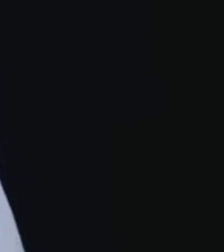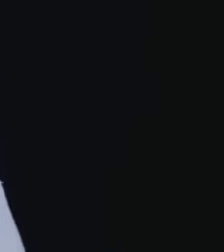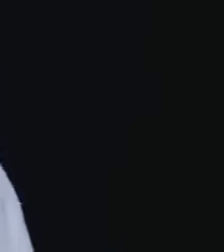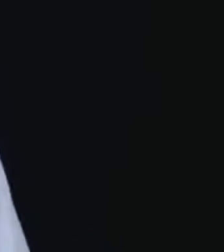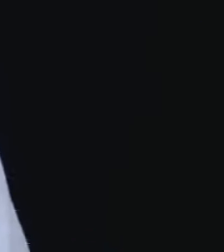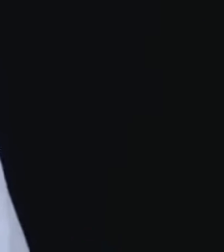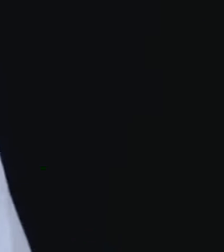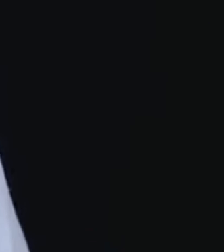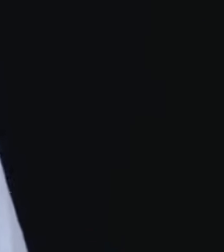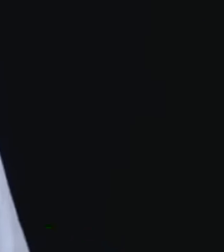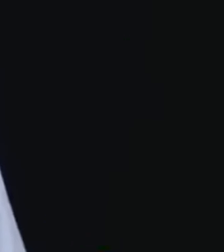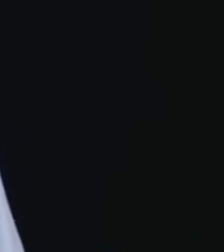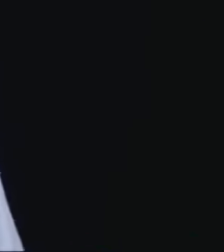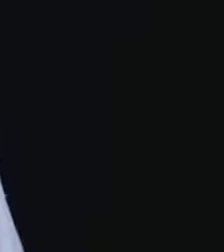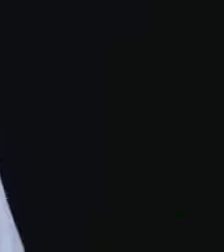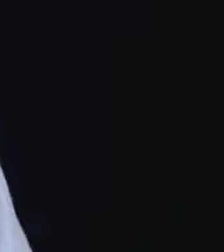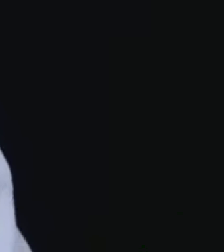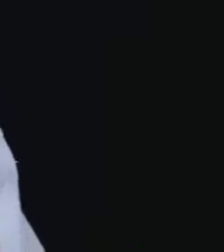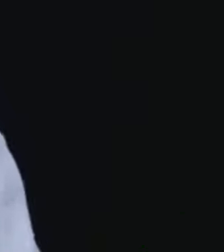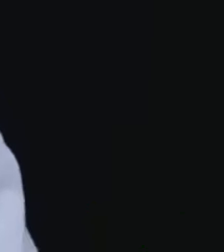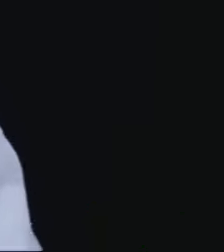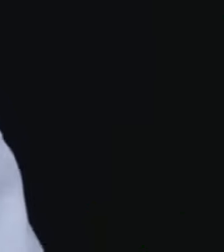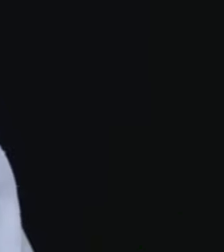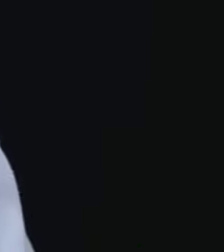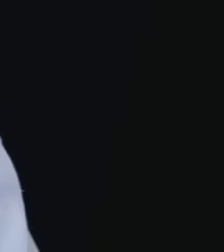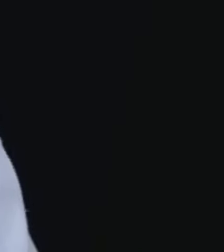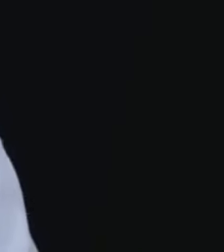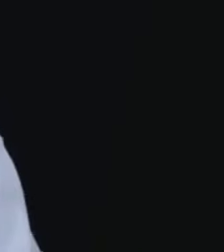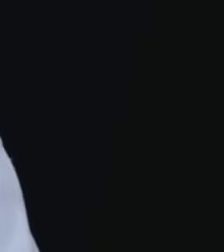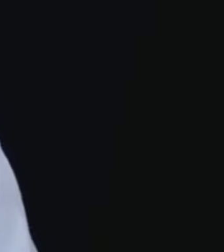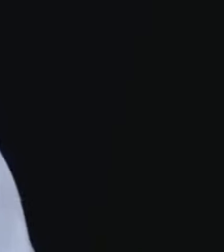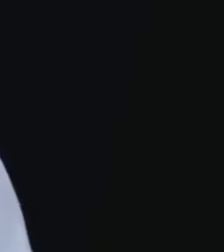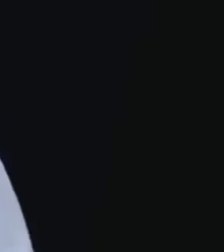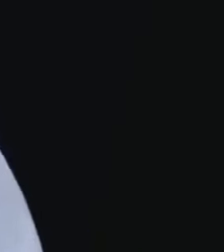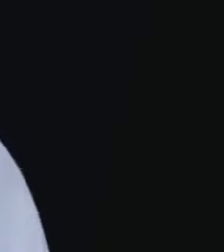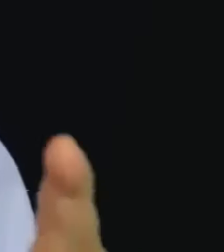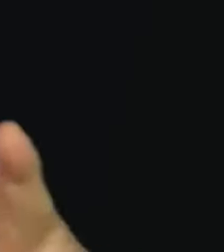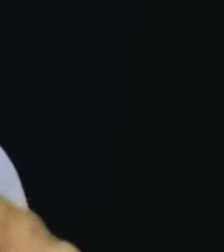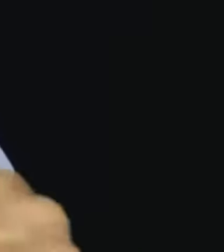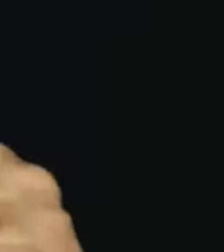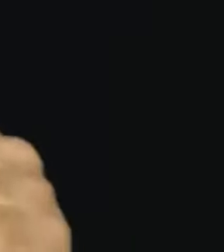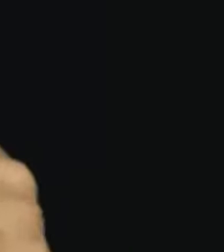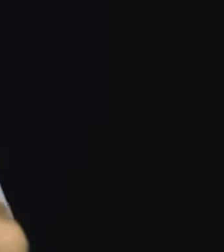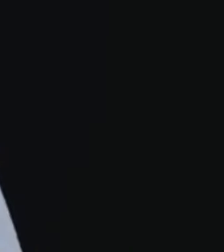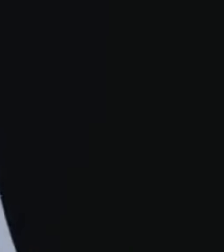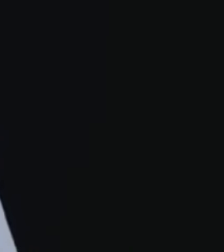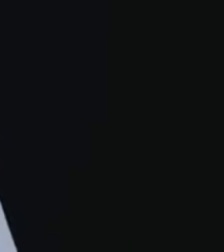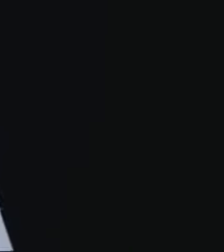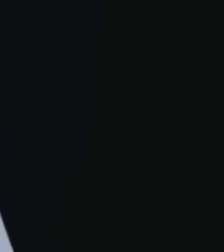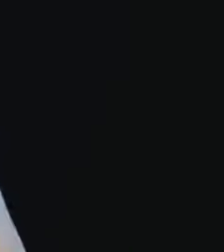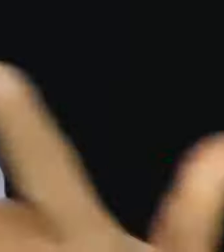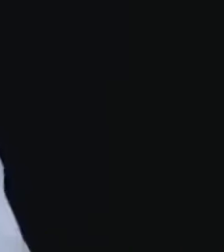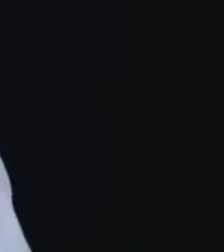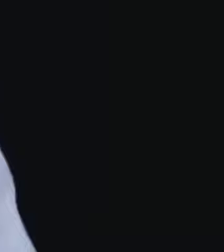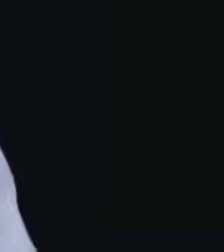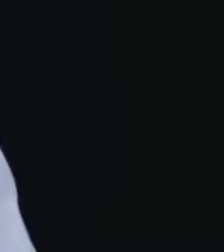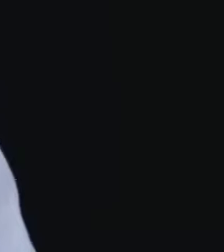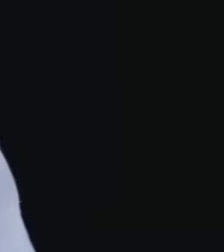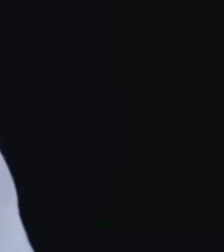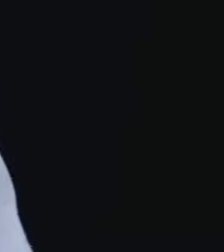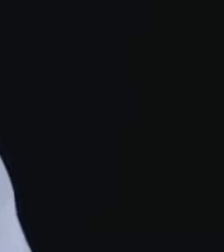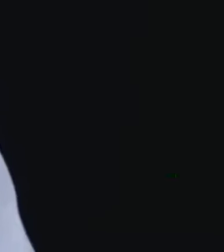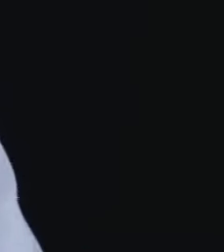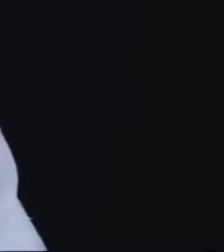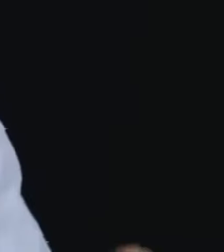convertendo-vos por usurpação e fraude na própria instituição que deveríeis apenas